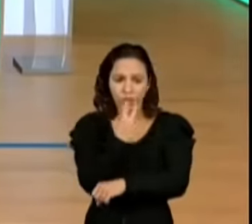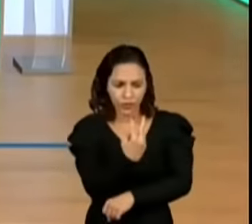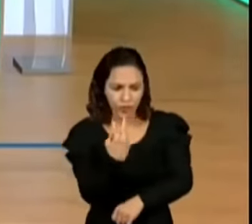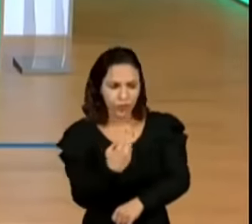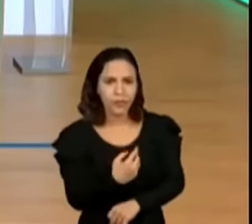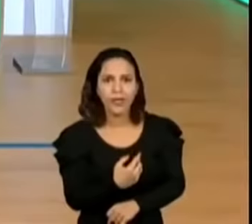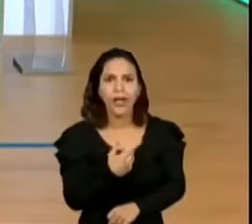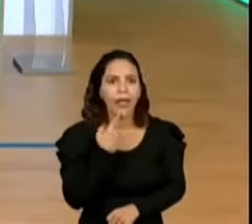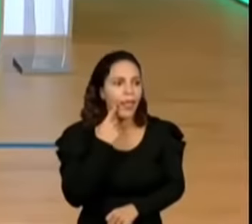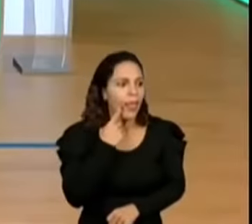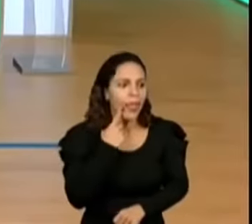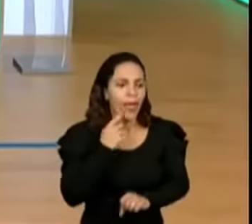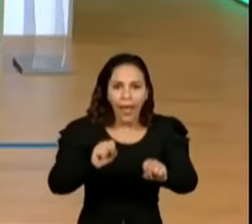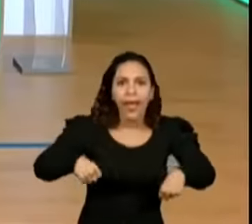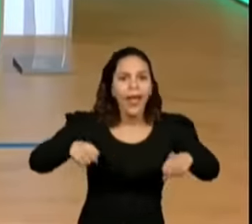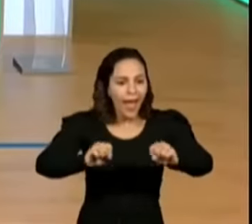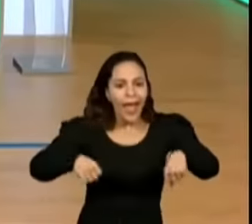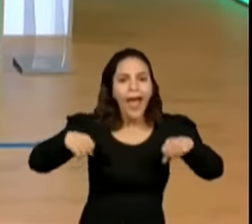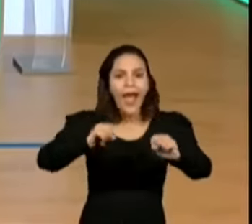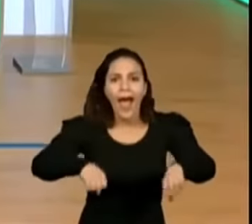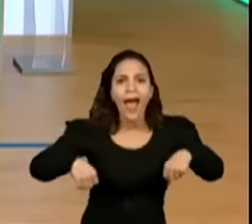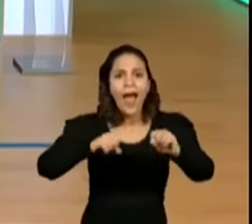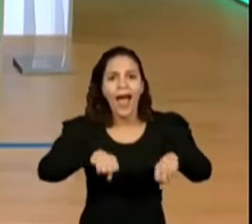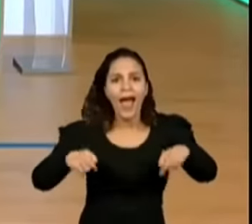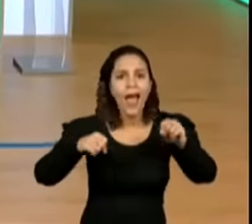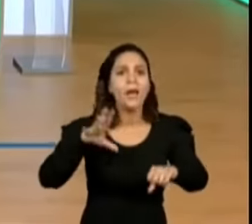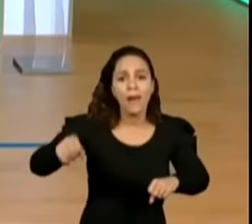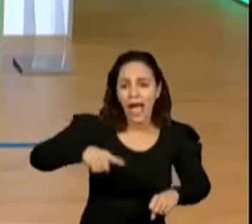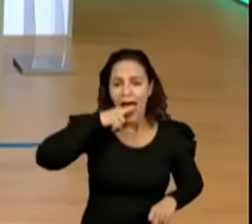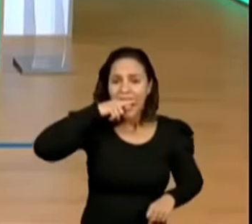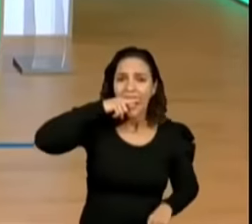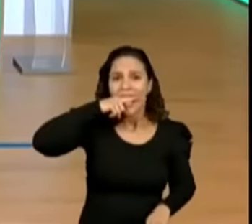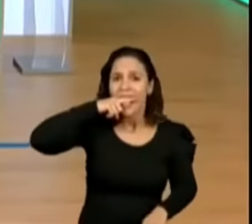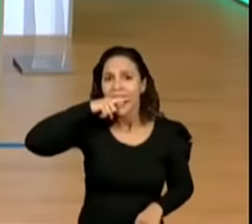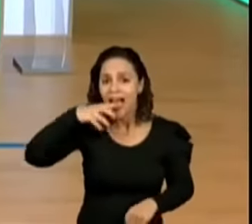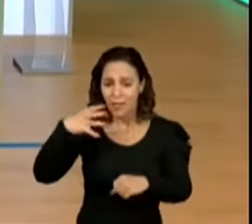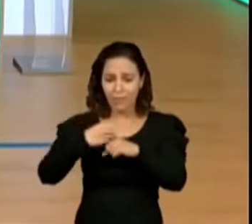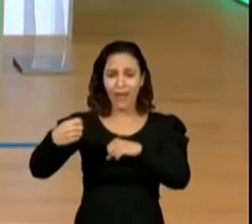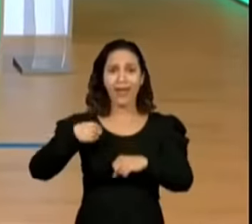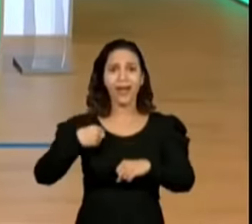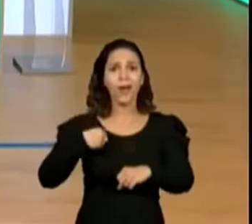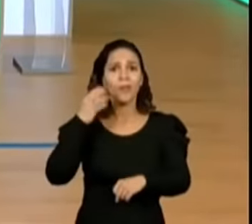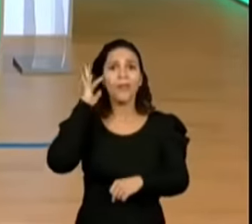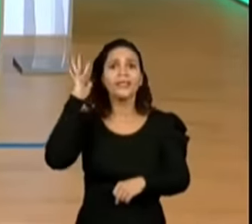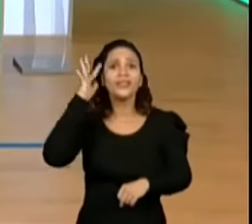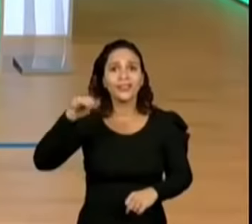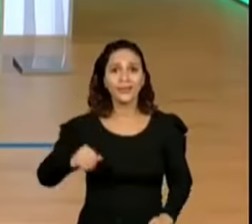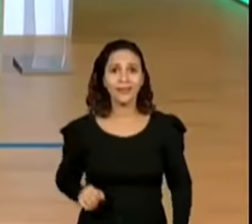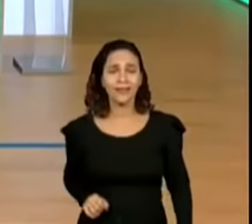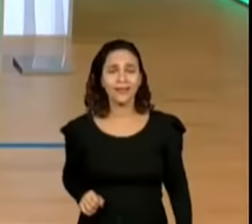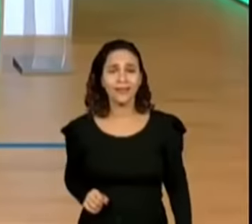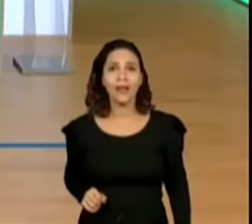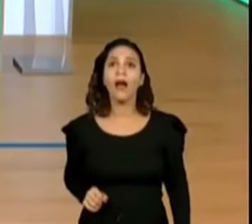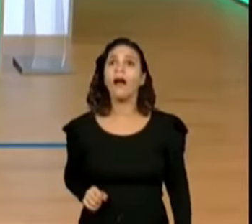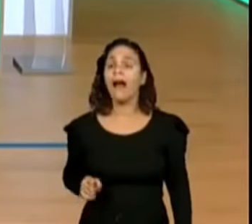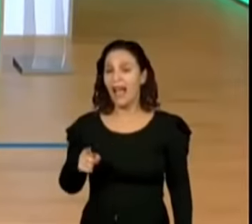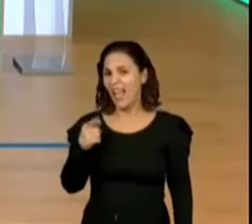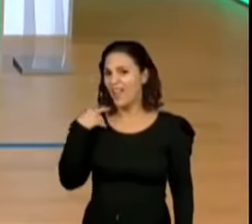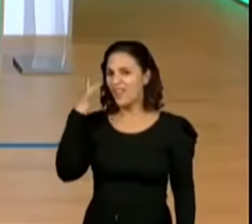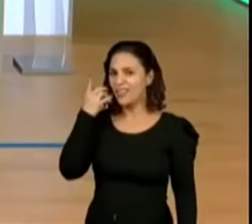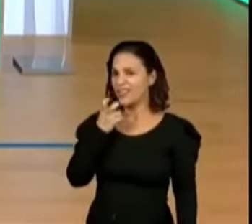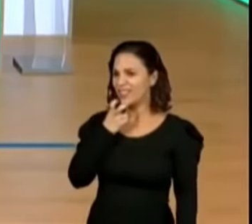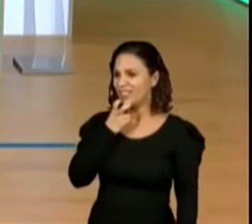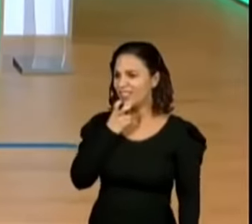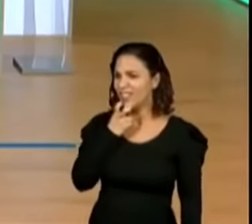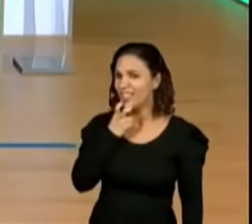na rua, corresse atrás de mim e fugisse com algum dos meus ossos? Ah, eu acho que aí você gritaria